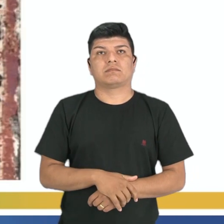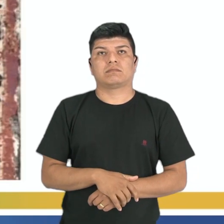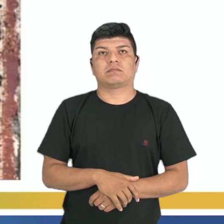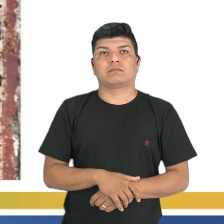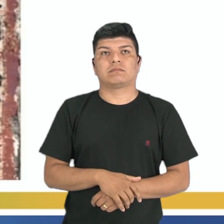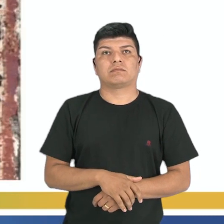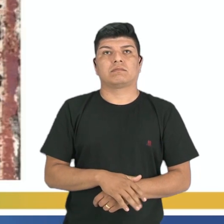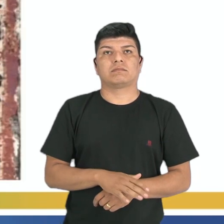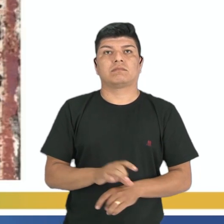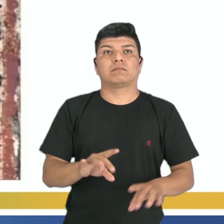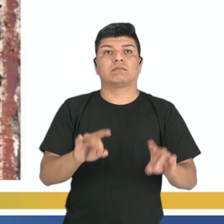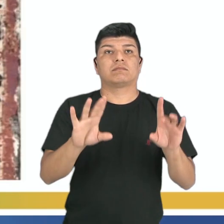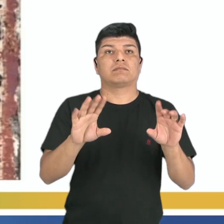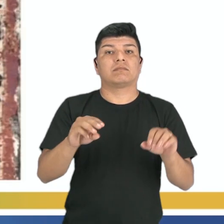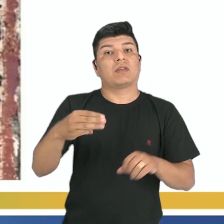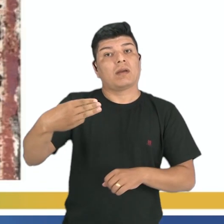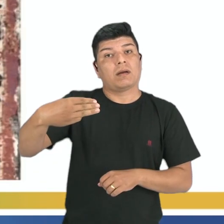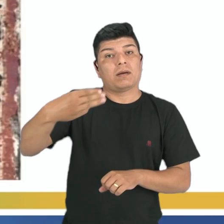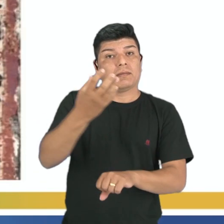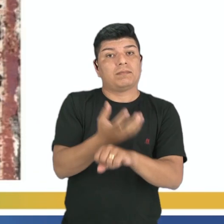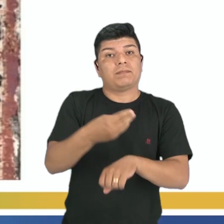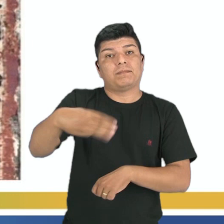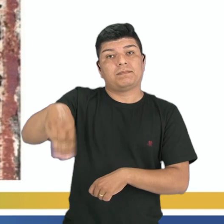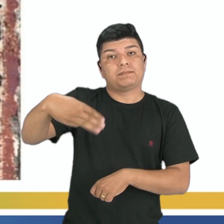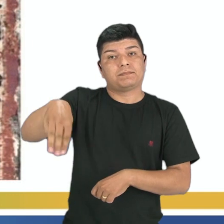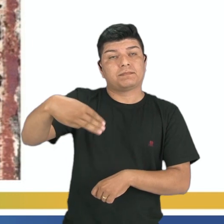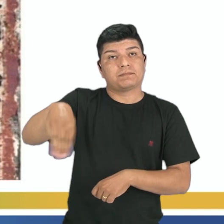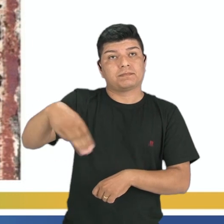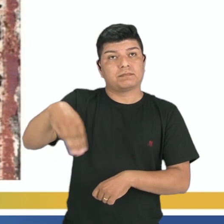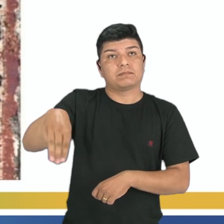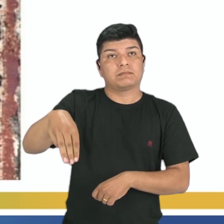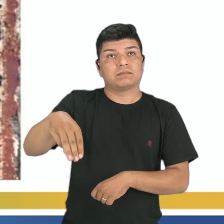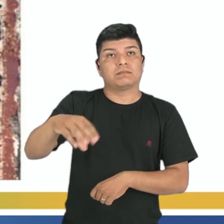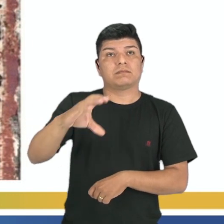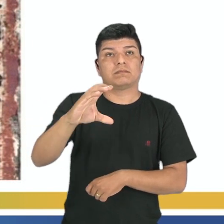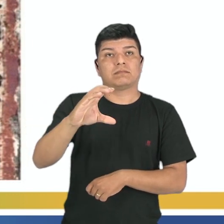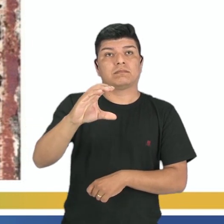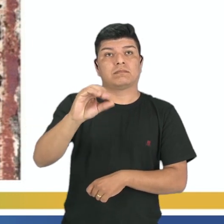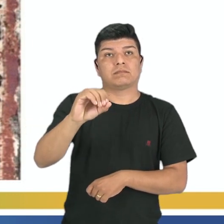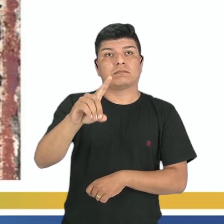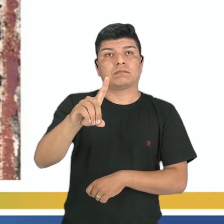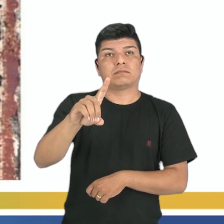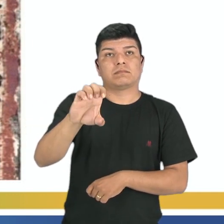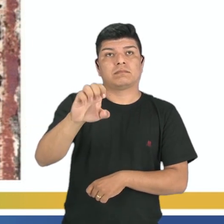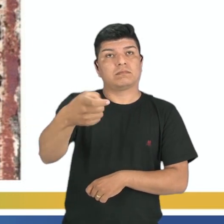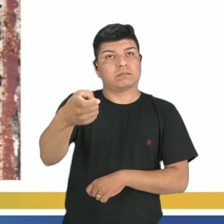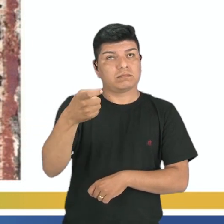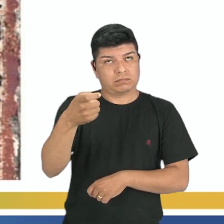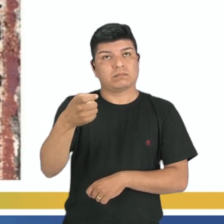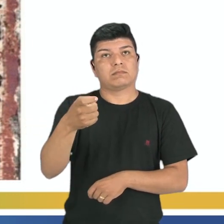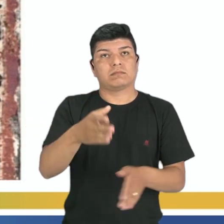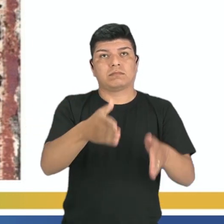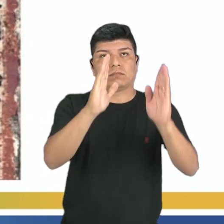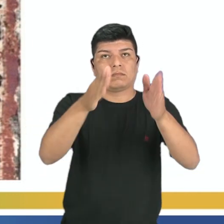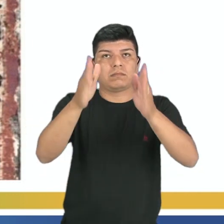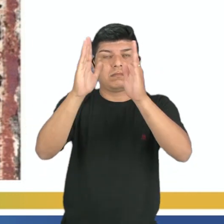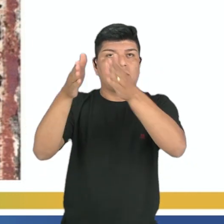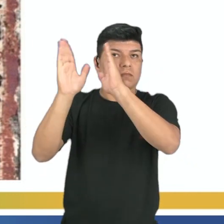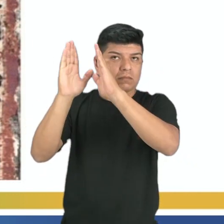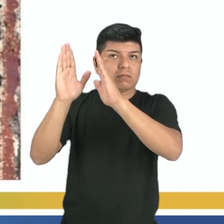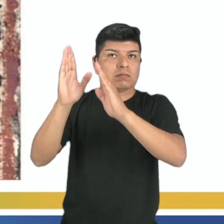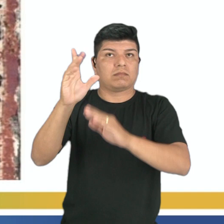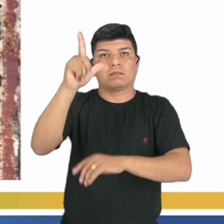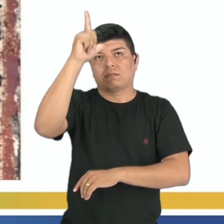quais são os destaques? Um destaque deles é a matemática, tá? O Códex, quer dizer código, né, de Dresden, encontra-se na Biblioteca Estadual de Dresden, na